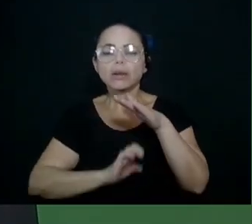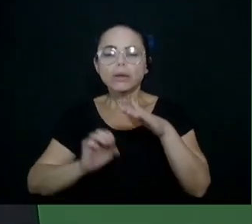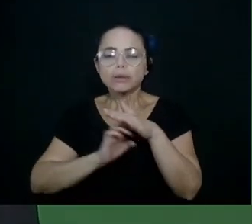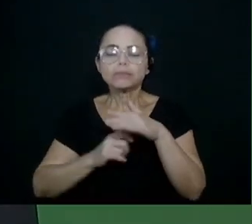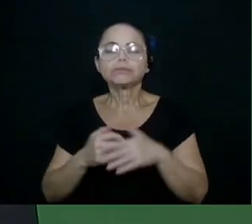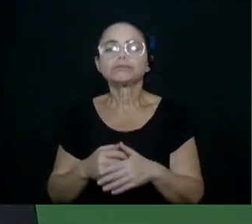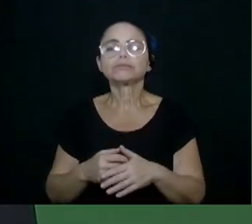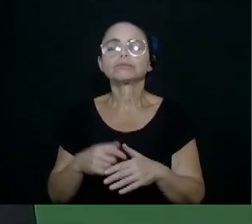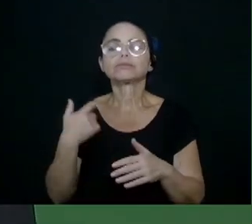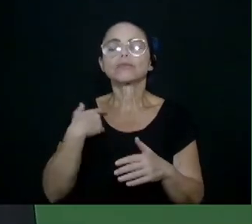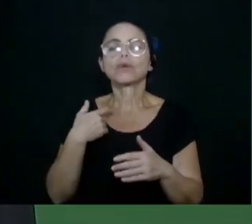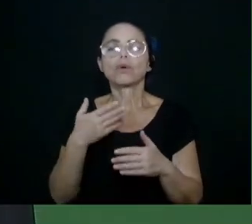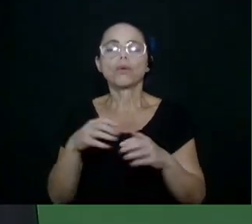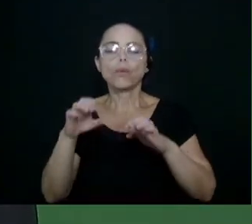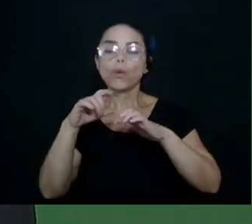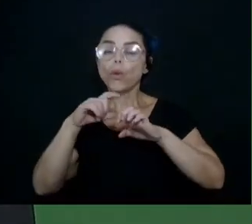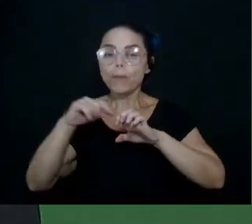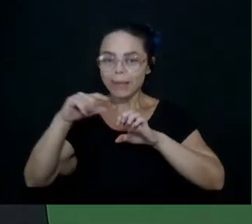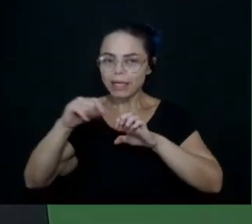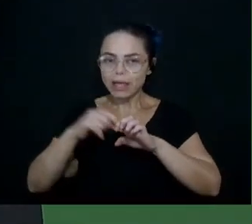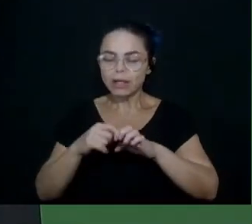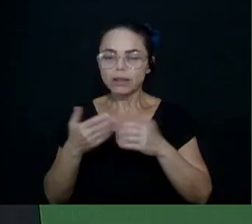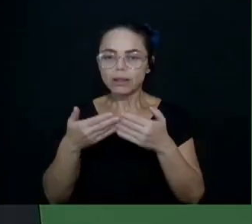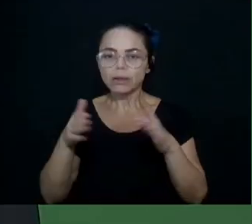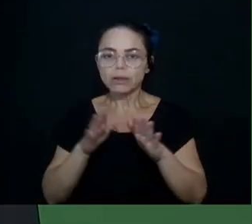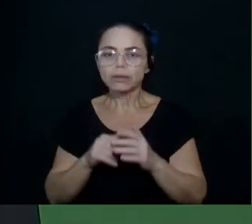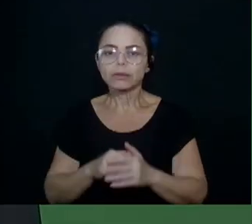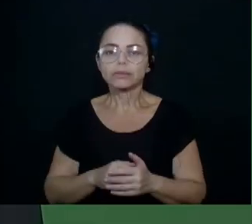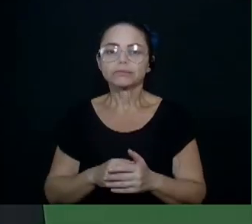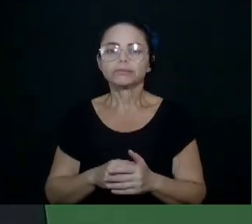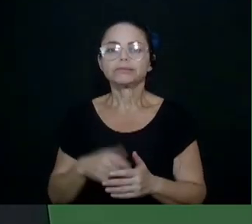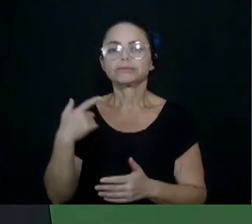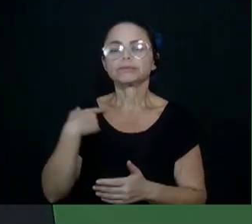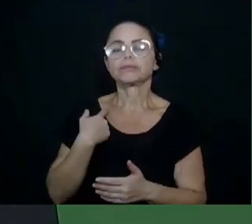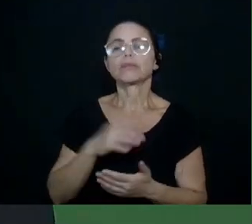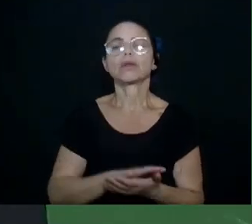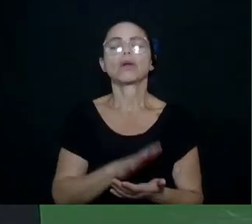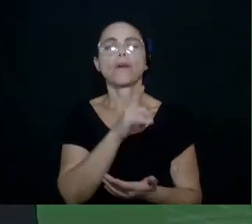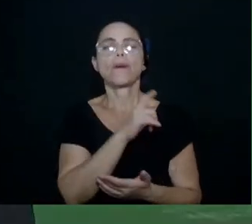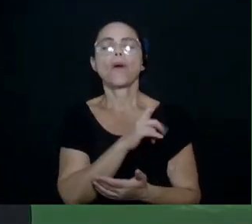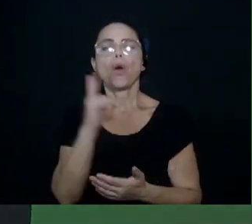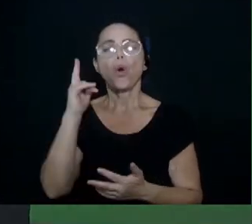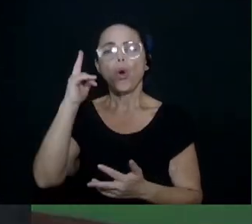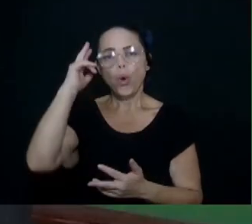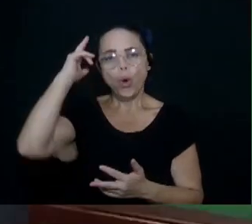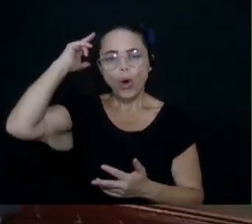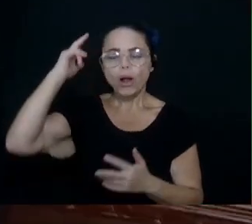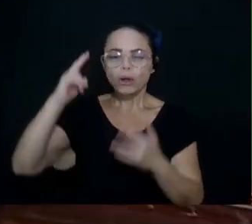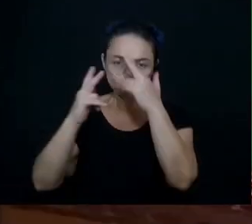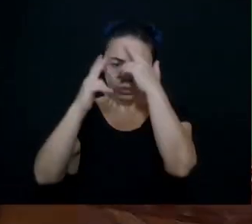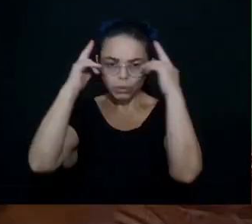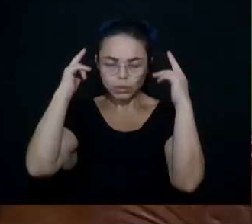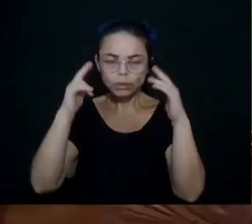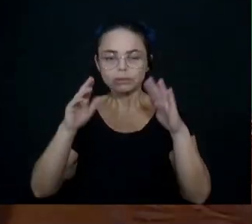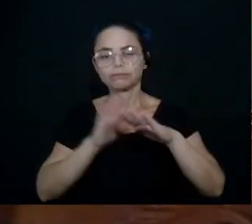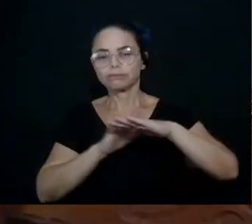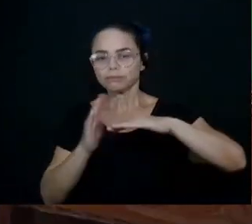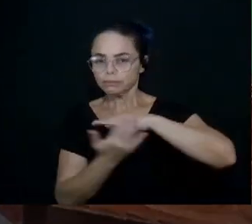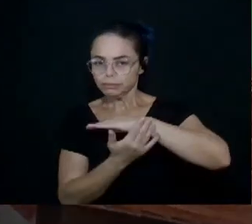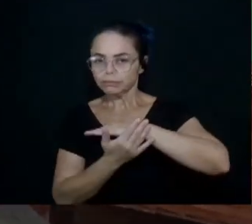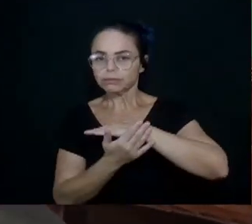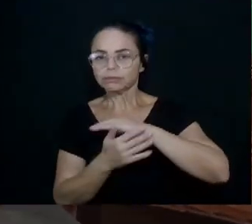fato ter essa ideia e abrir a Black Bart Barbearia. Até então era uma barbearia de bairro com esse sócio? Não,